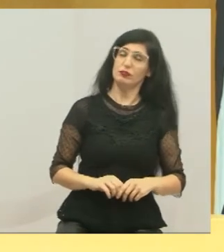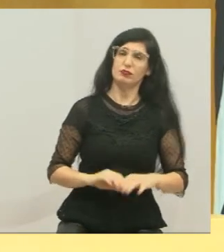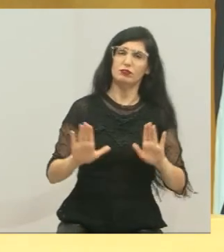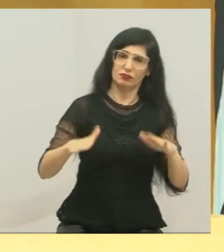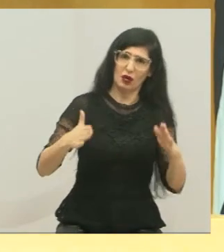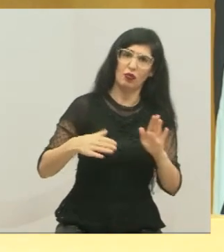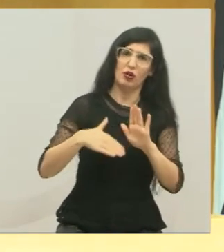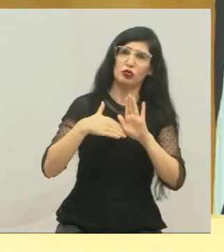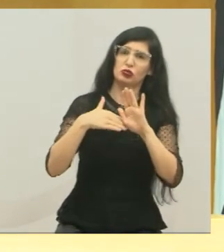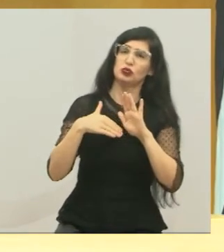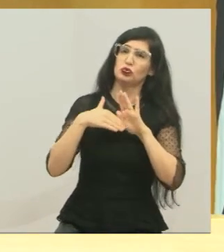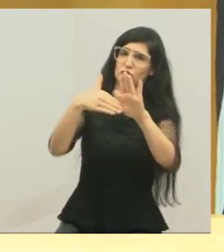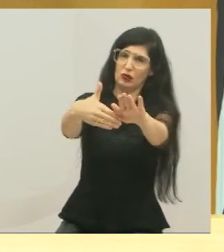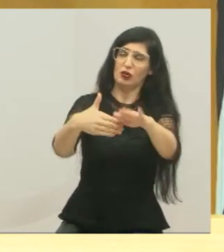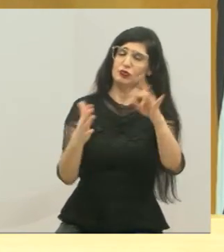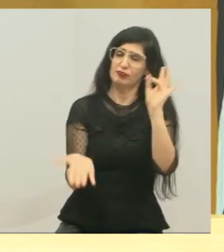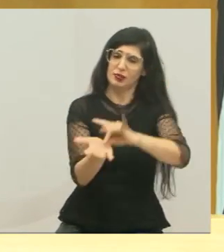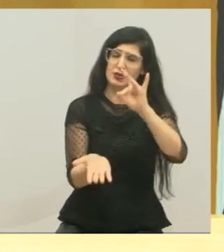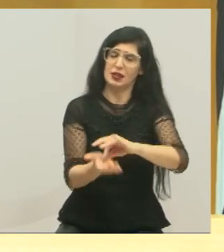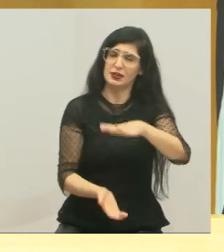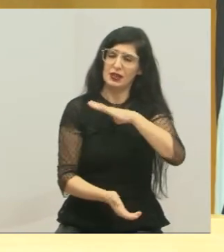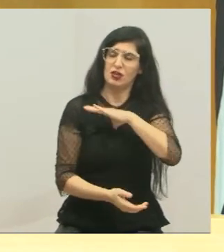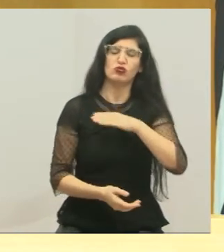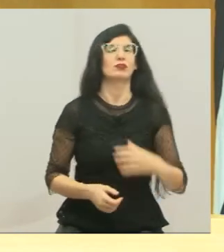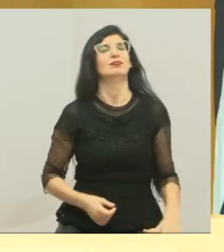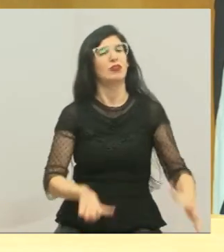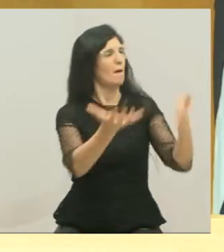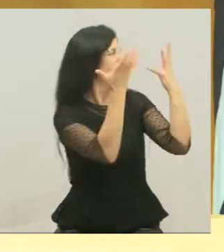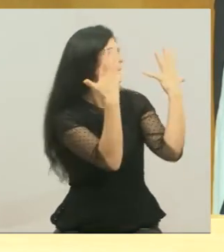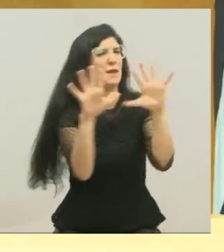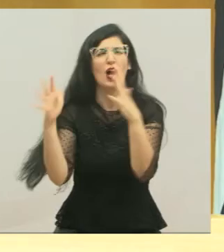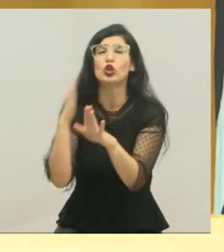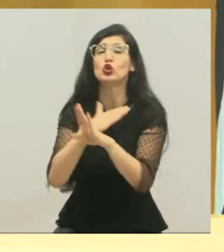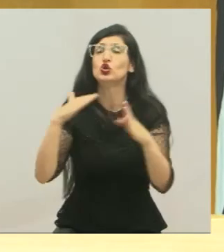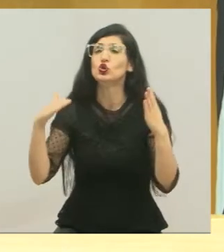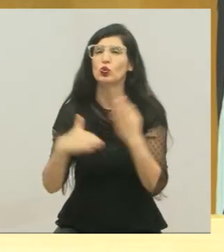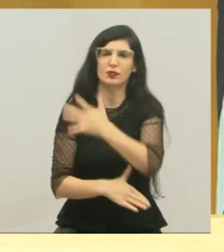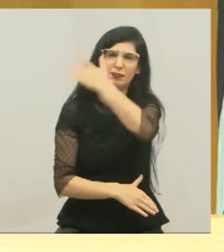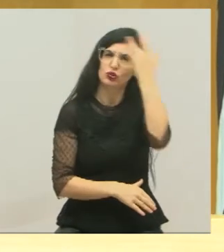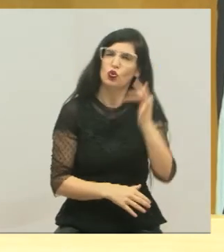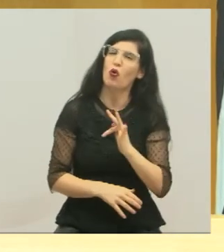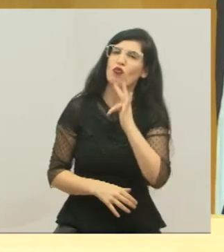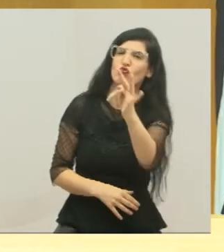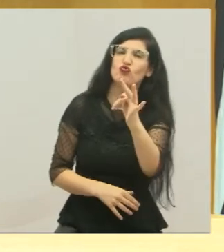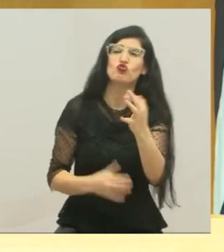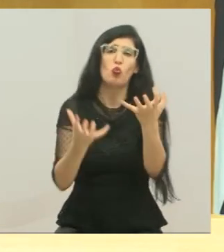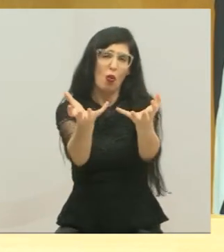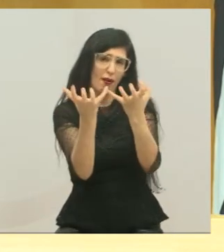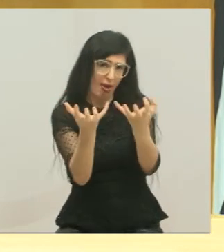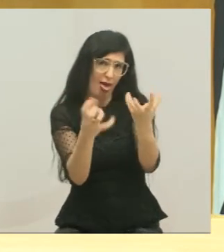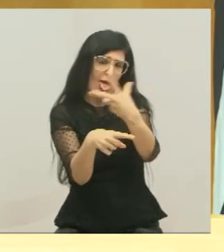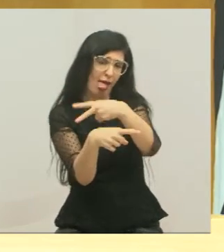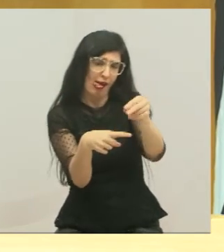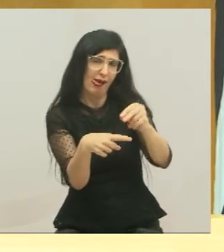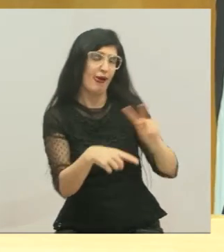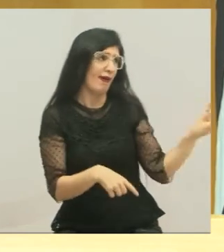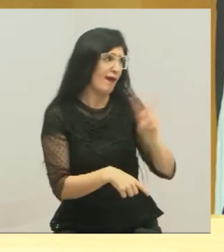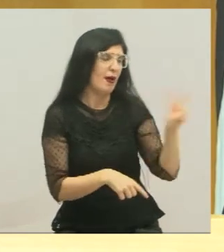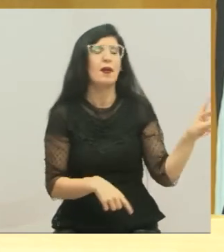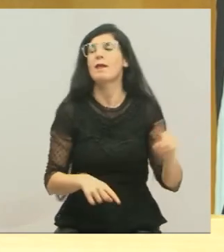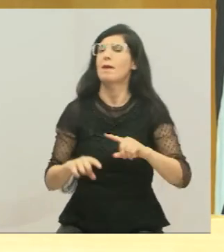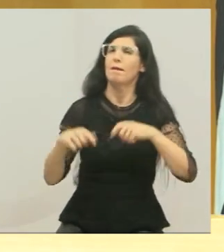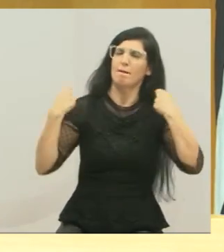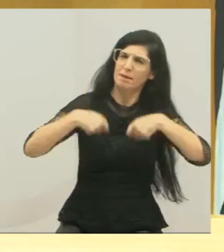então eu gostaria de parabenizar a todos os candidatos que a gente possa fazer uma campanha limpa